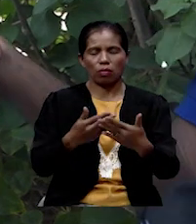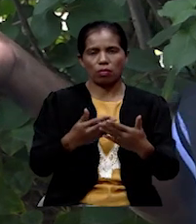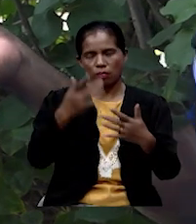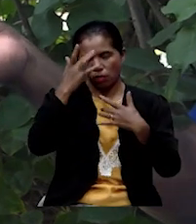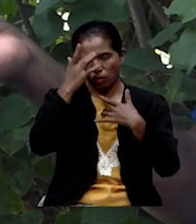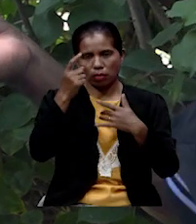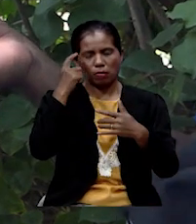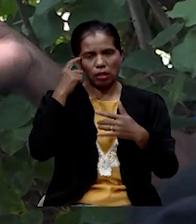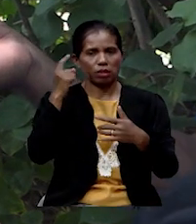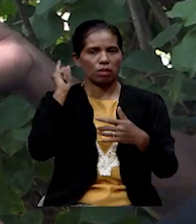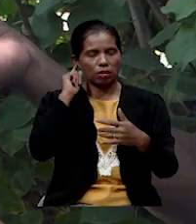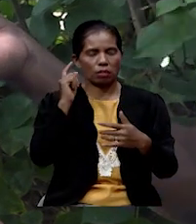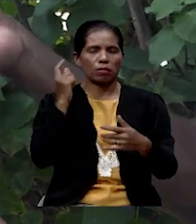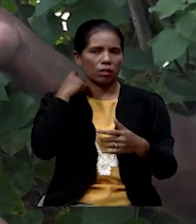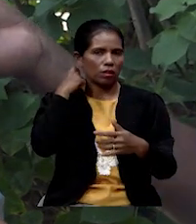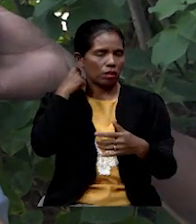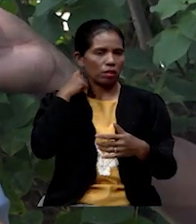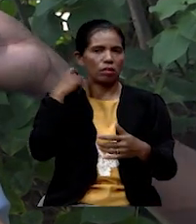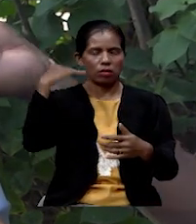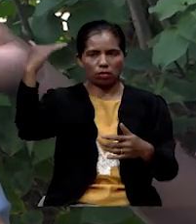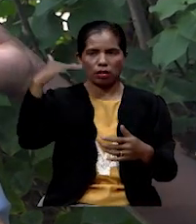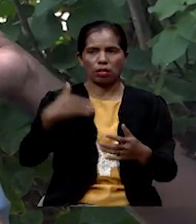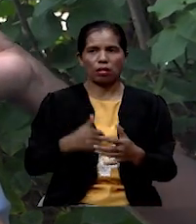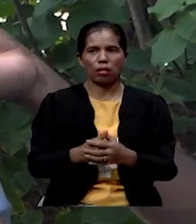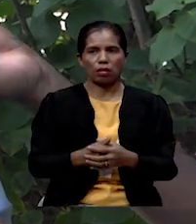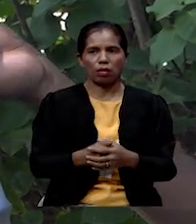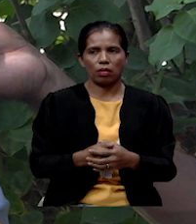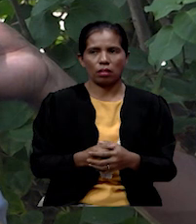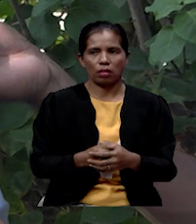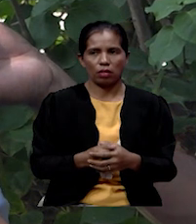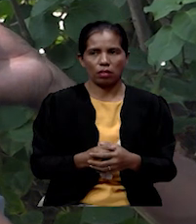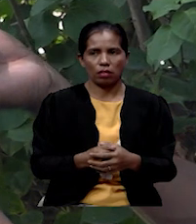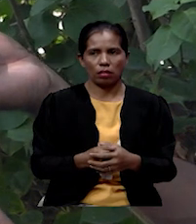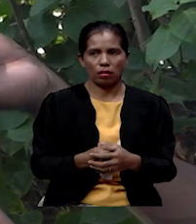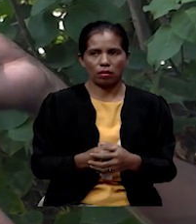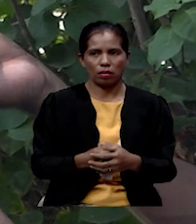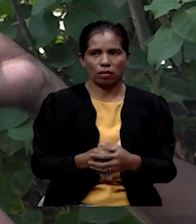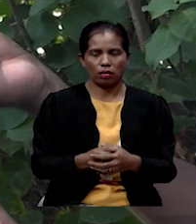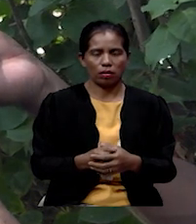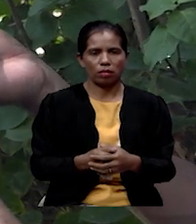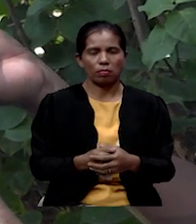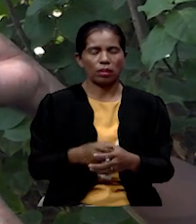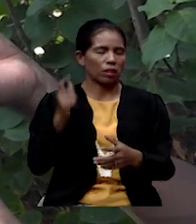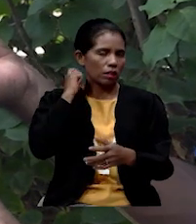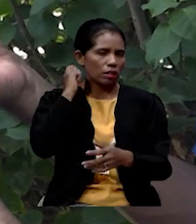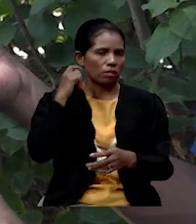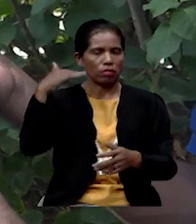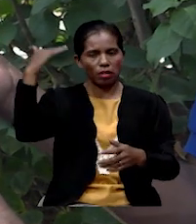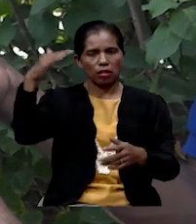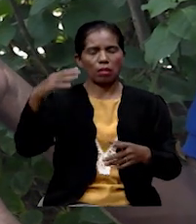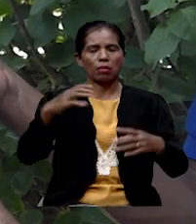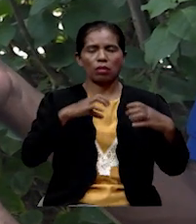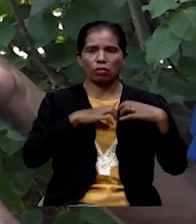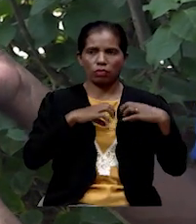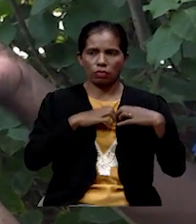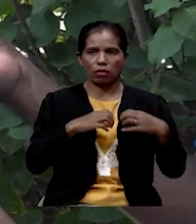matang no hemos tensao tensao mos anesa ni las bares de fuan de mano ba tensao ne ba fuan de like tensao mos daron ba